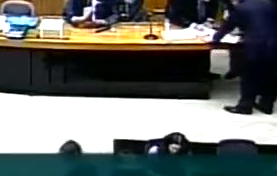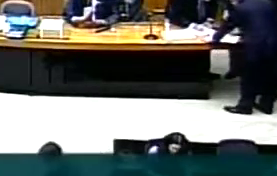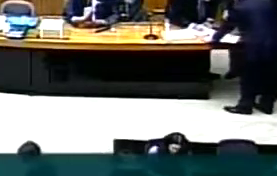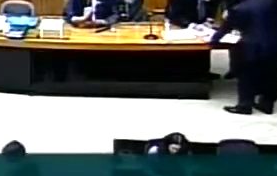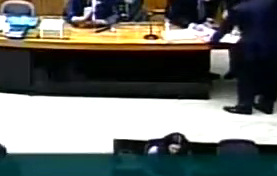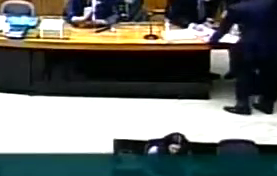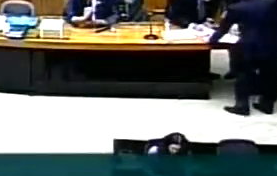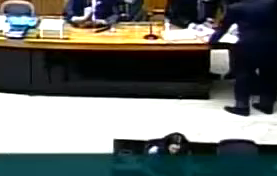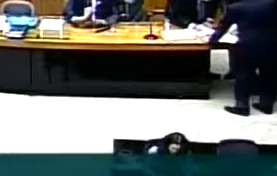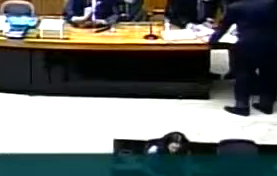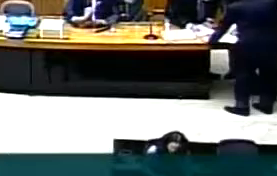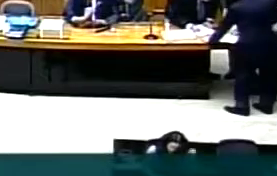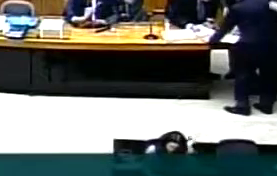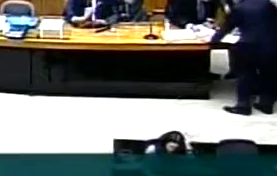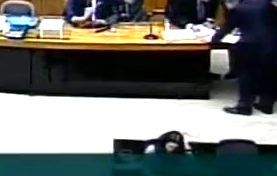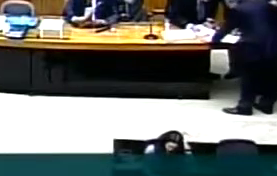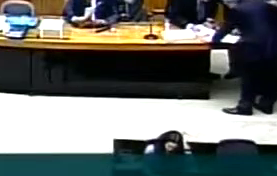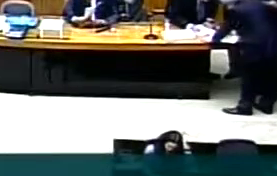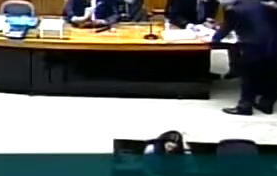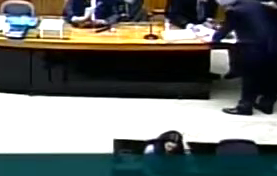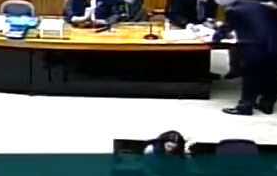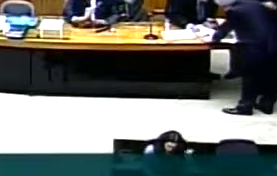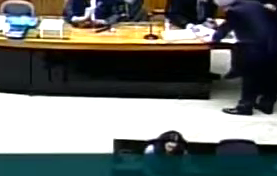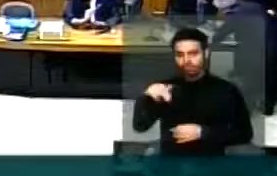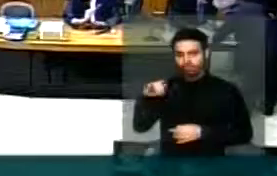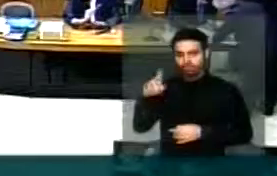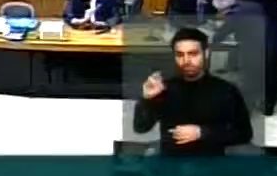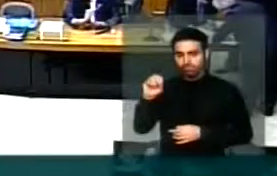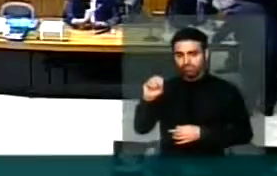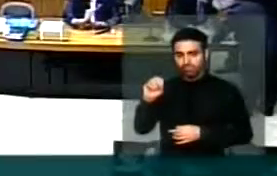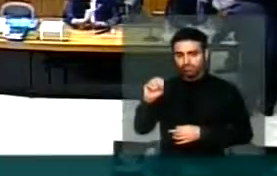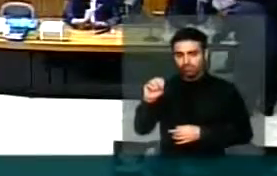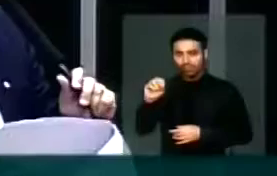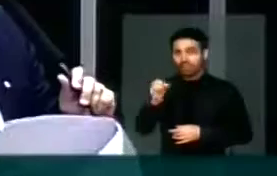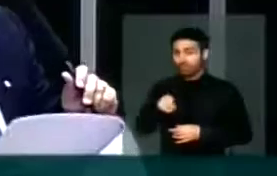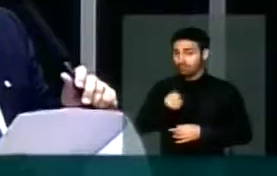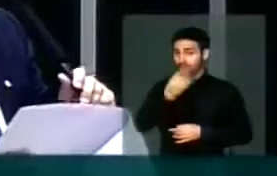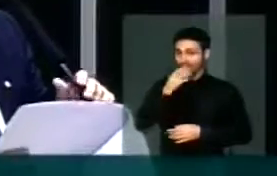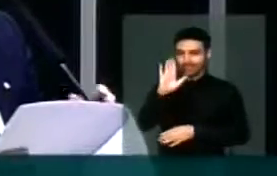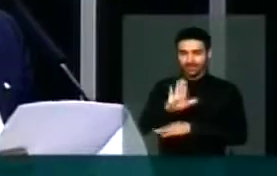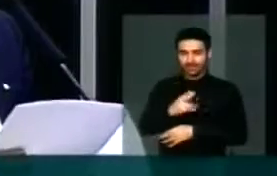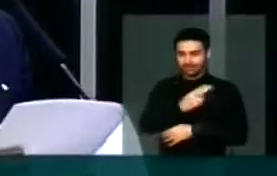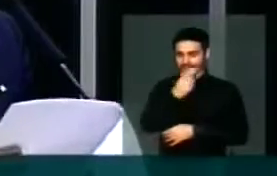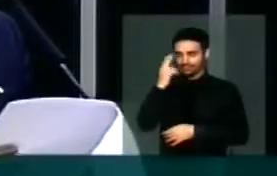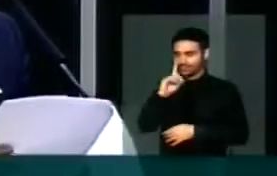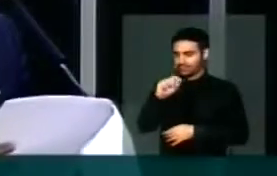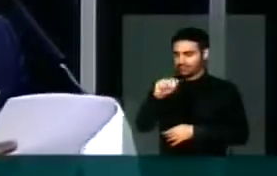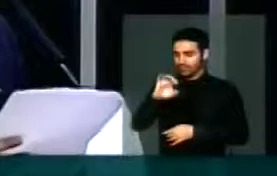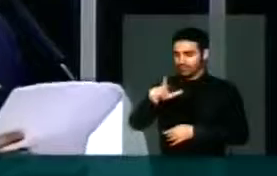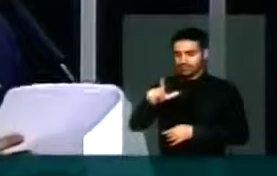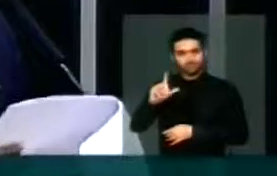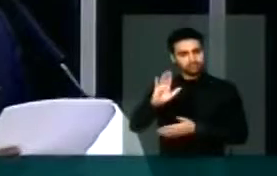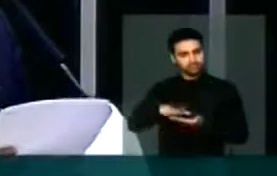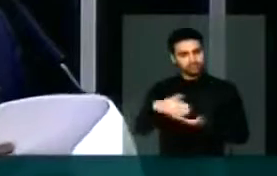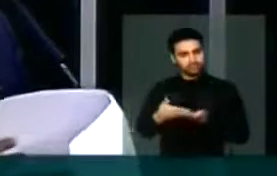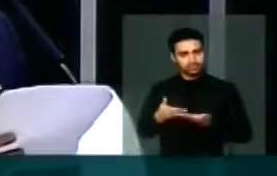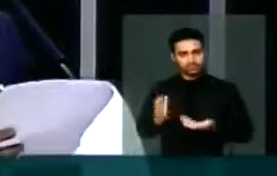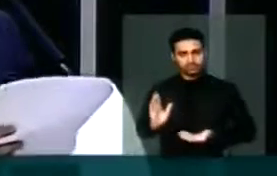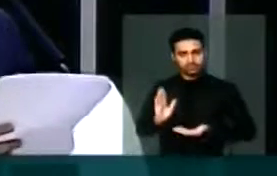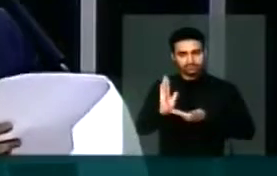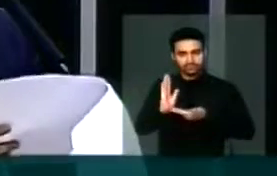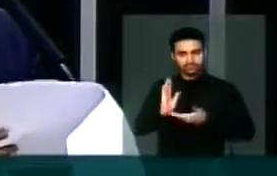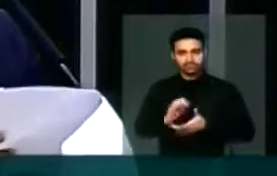E quem está com a palavra agora é o deputado Sandro Alex, do PPS do Paraná. Vamos ouvi-lo. Administração fraudulenta dos recursos e fundos de